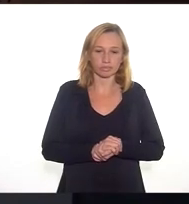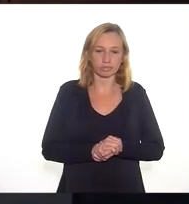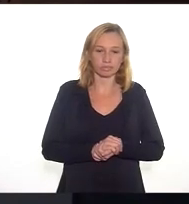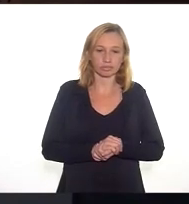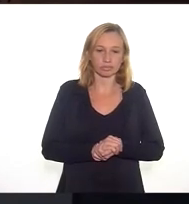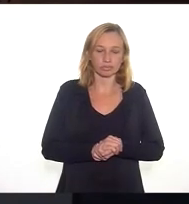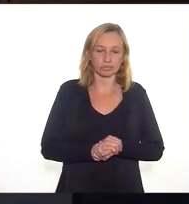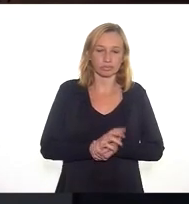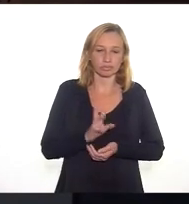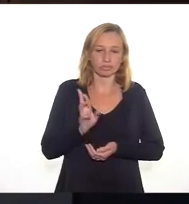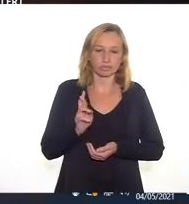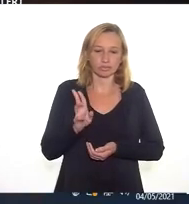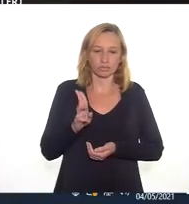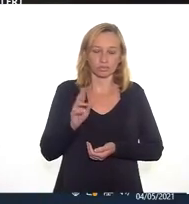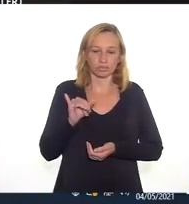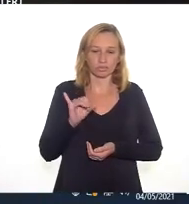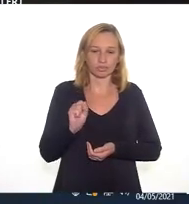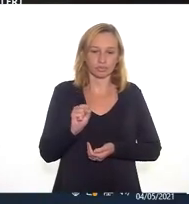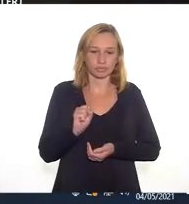Deputado Rubens Bontempo.